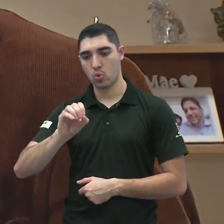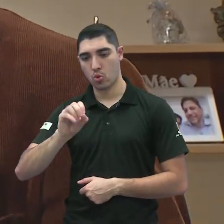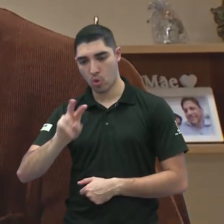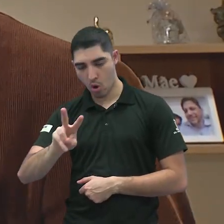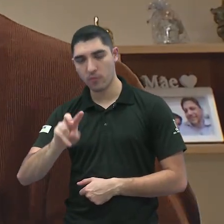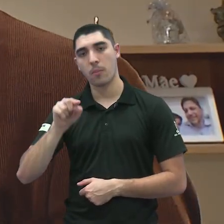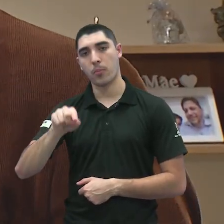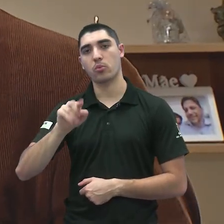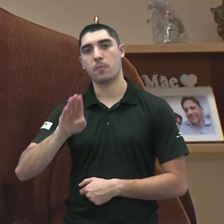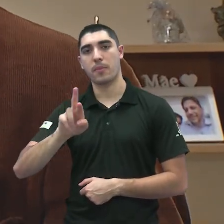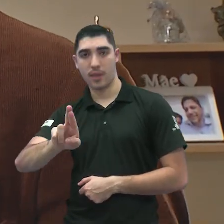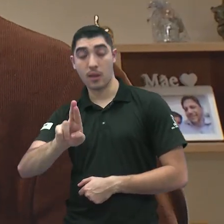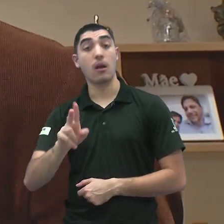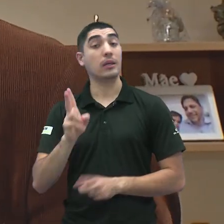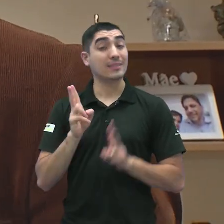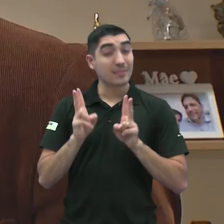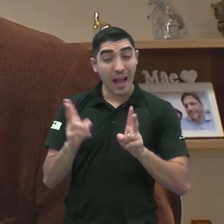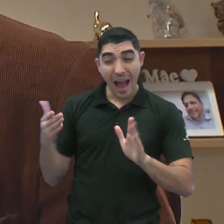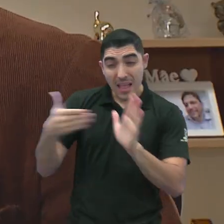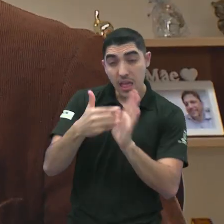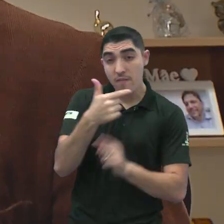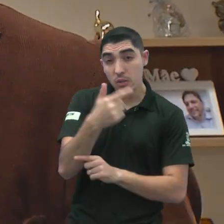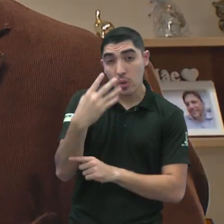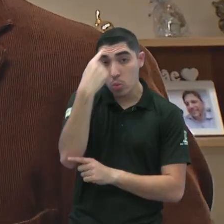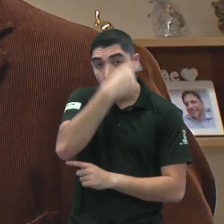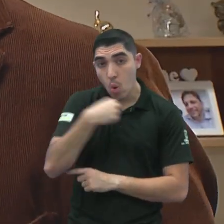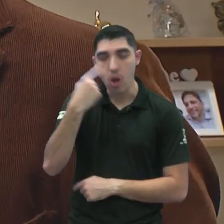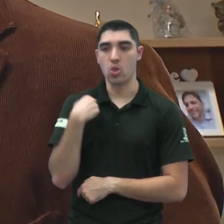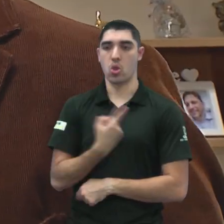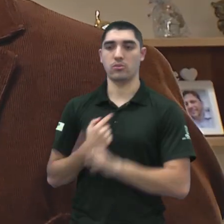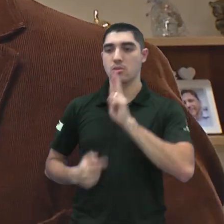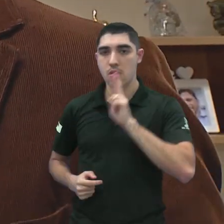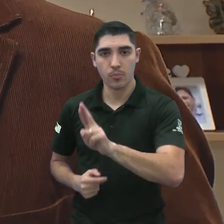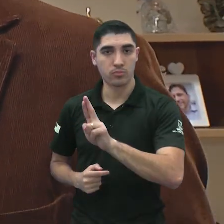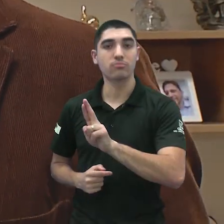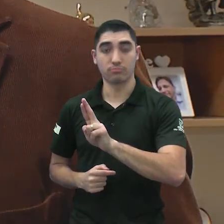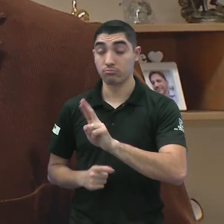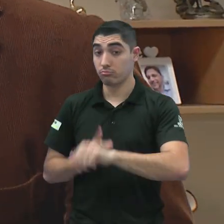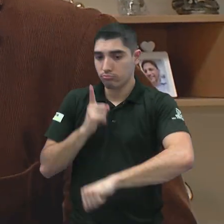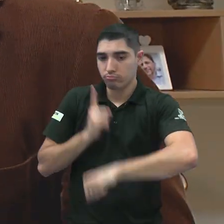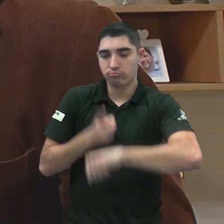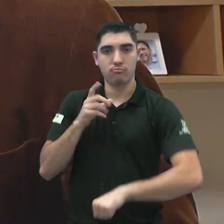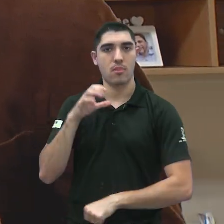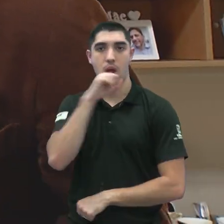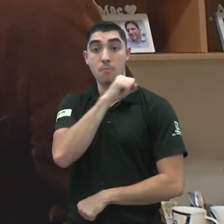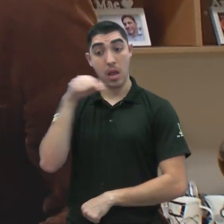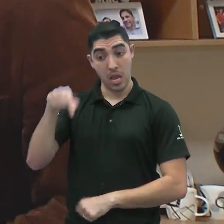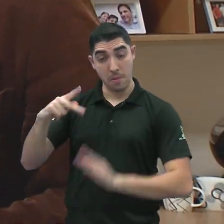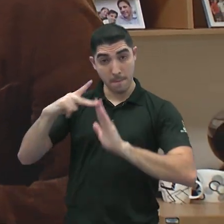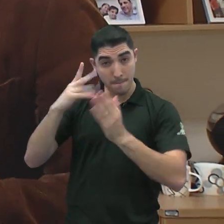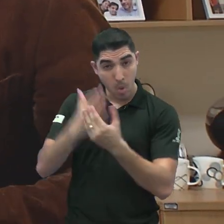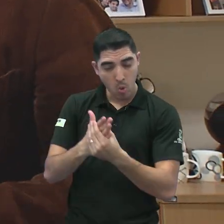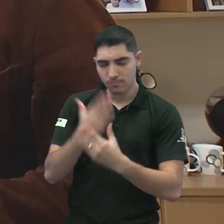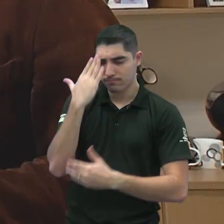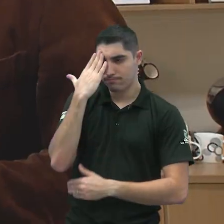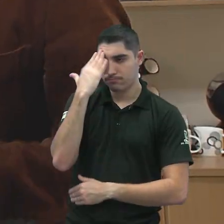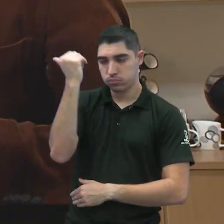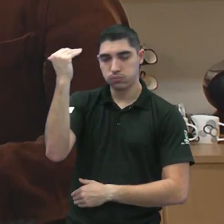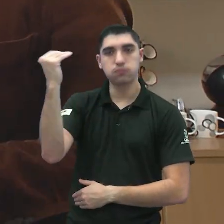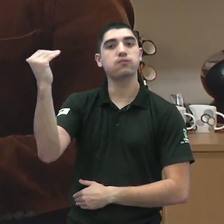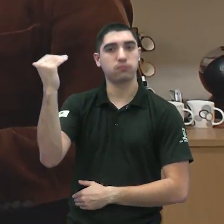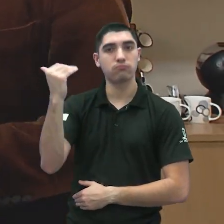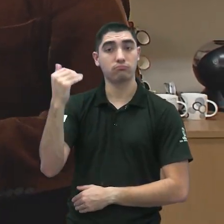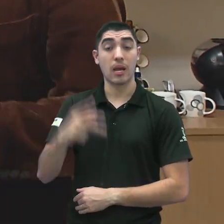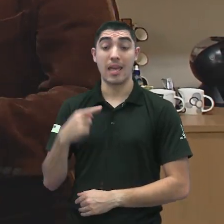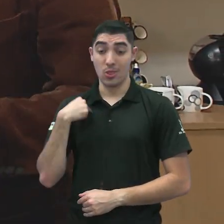procon.sjc.sp.gov.br. Analisamos em até 24 horas tudo que chega para a gente. Então, é muito rápido, né? Um dos PROCONs mais avançados do país. Nós